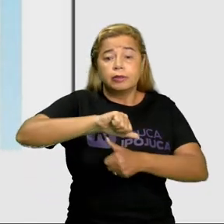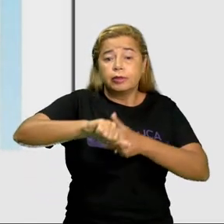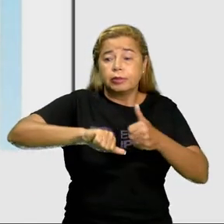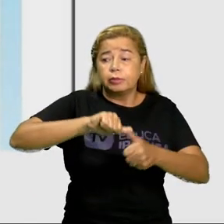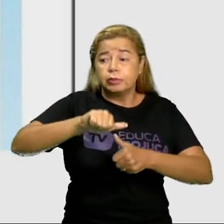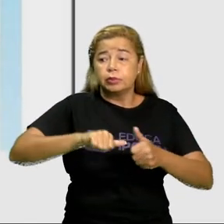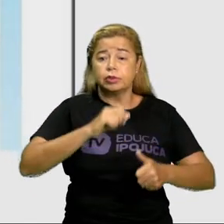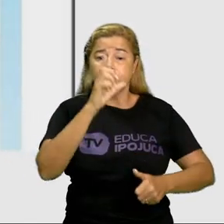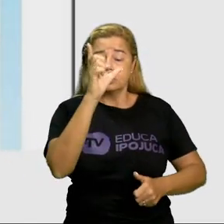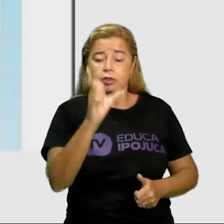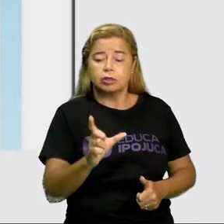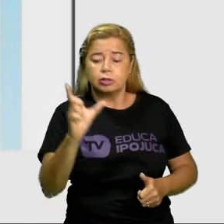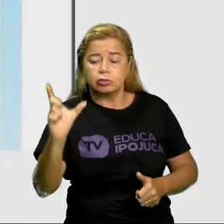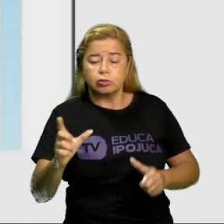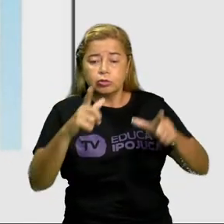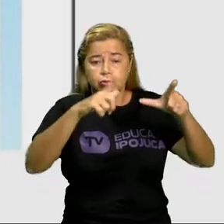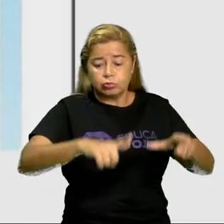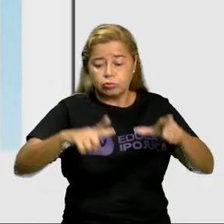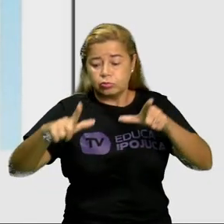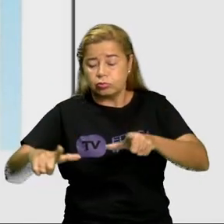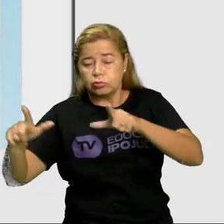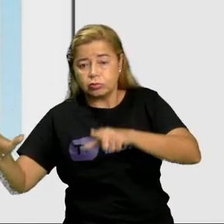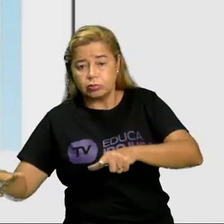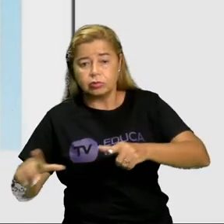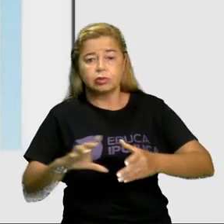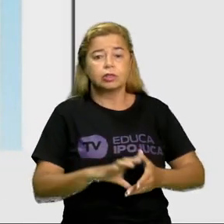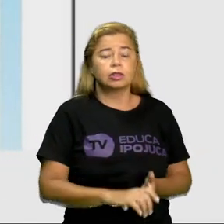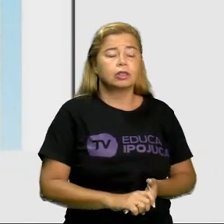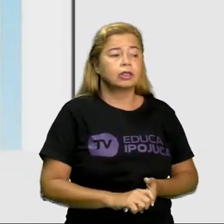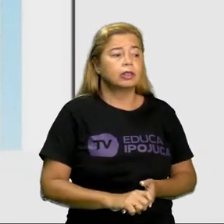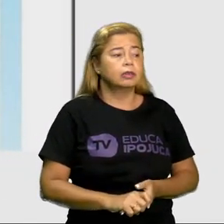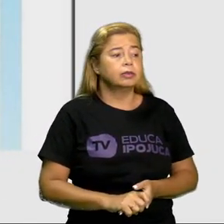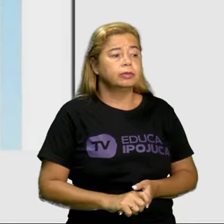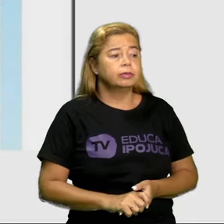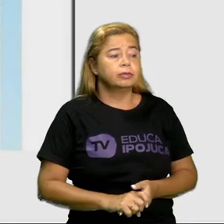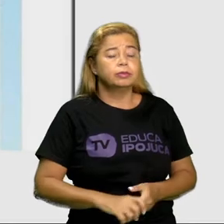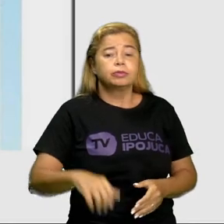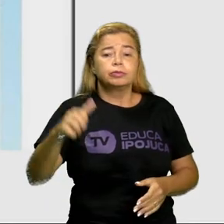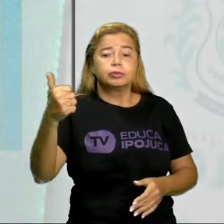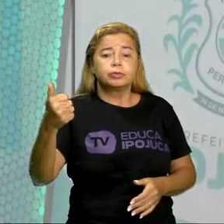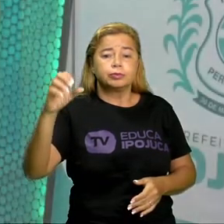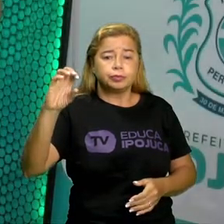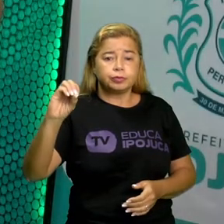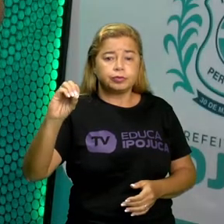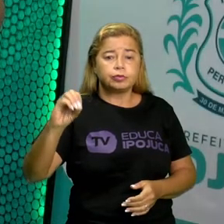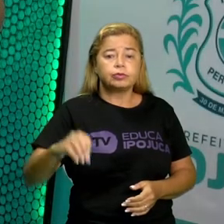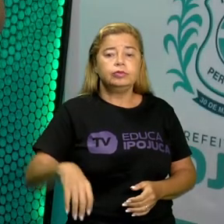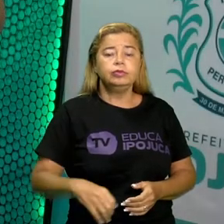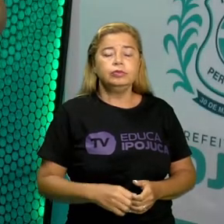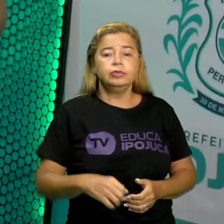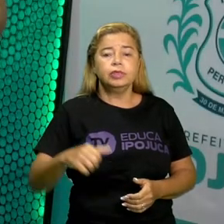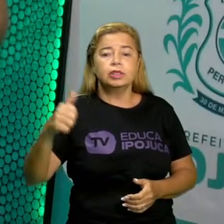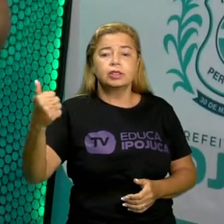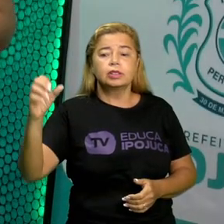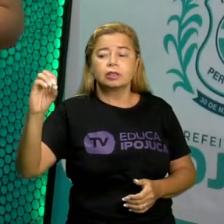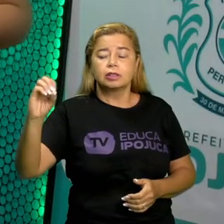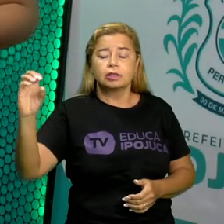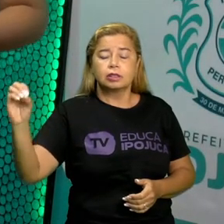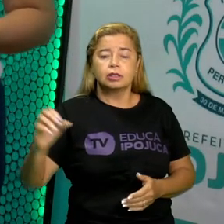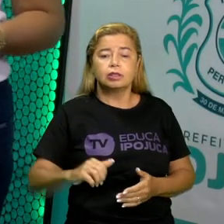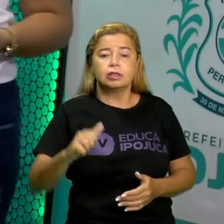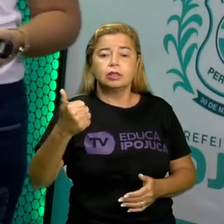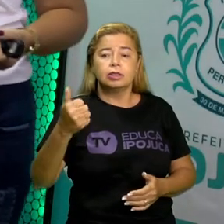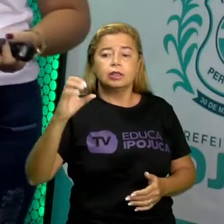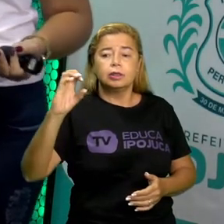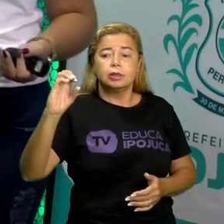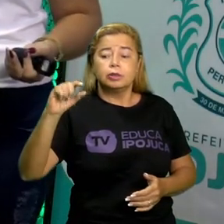O 6, ele vale 6, vale 60, 600 e 6.000. O 10, 10, 100,